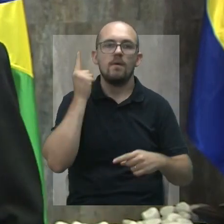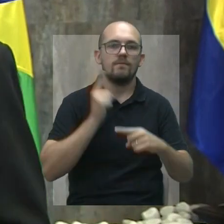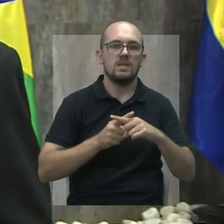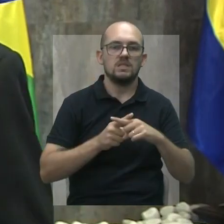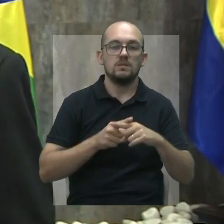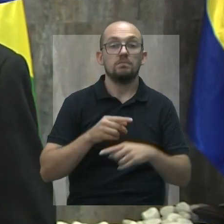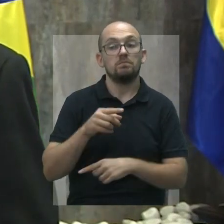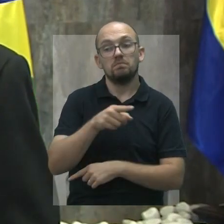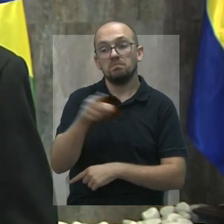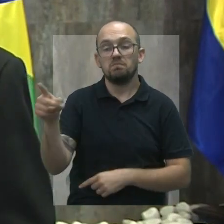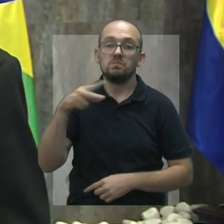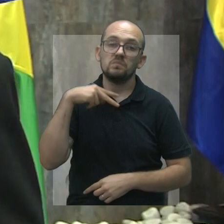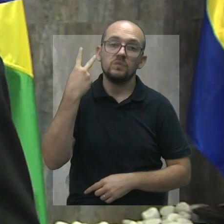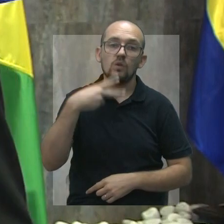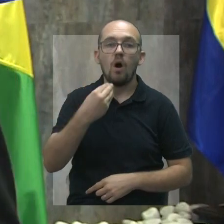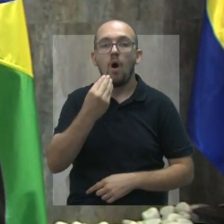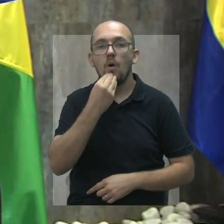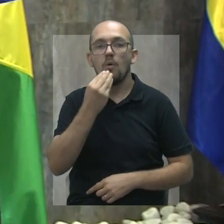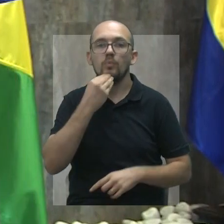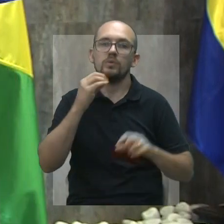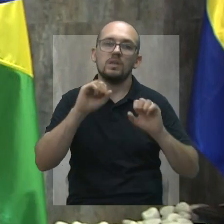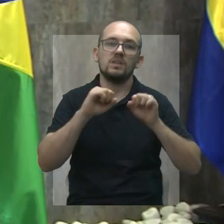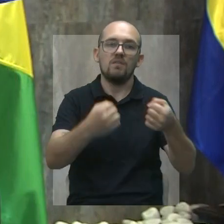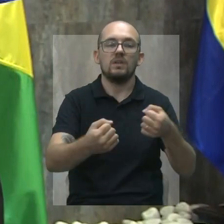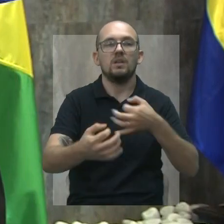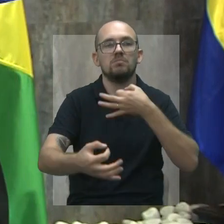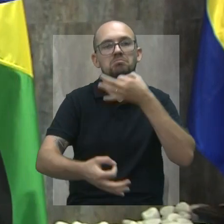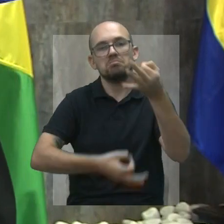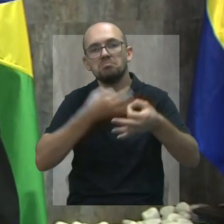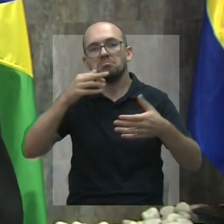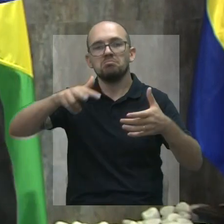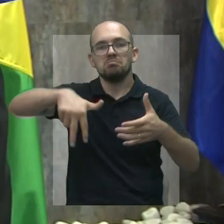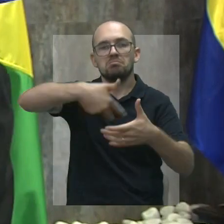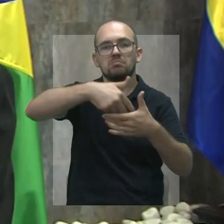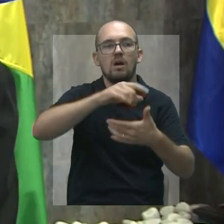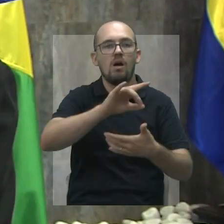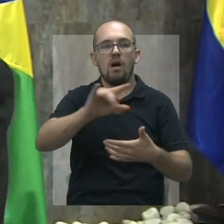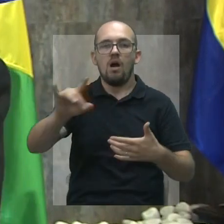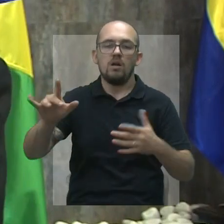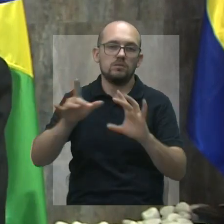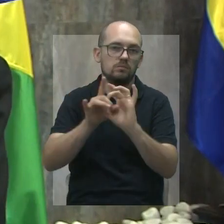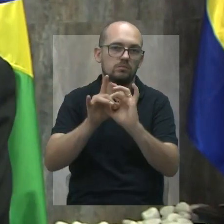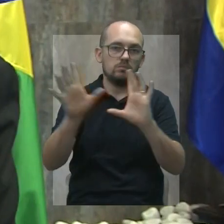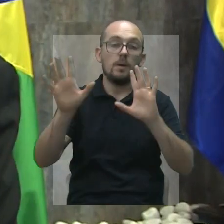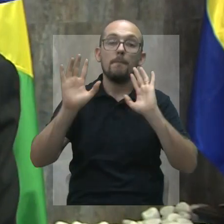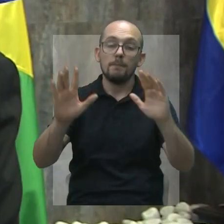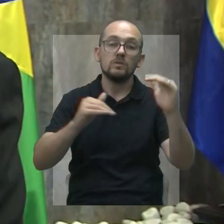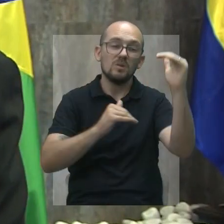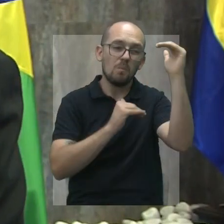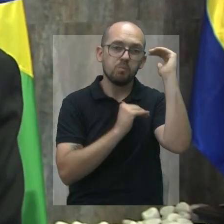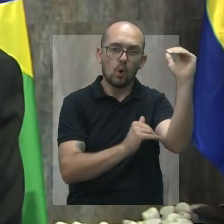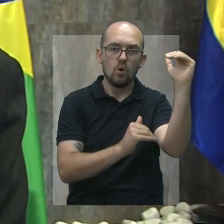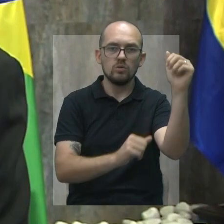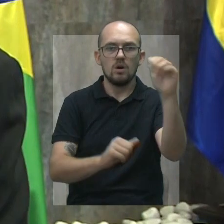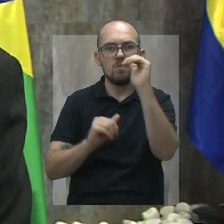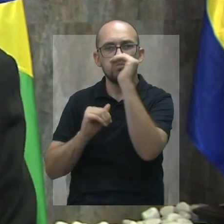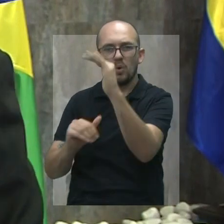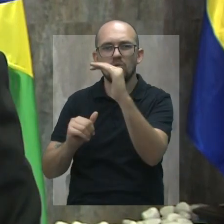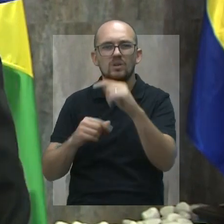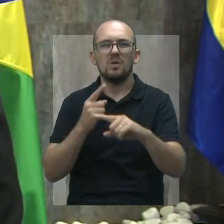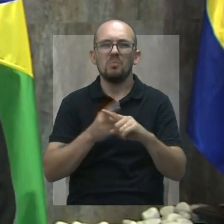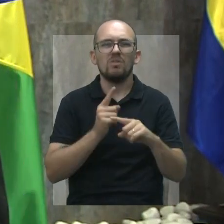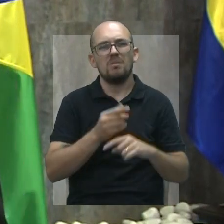oportunidade de defender suas ideias, de expor seus motivos. Então, a votação feita em bloco apenas é uma